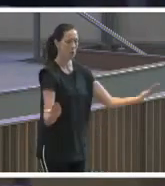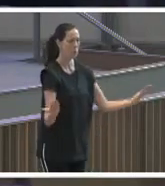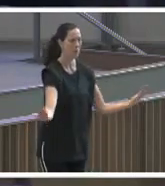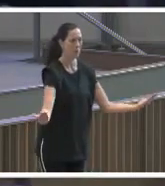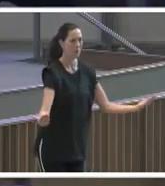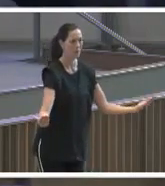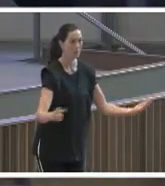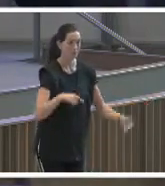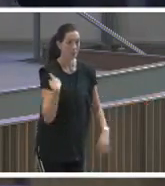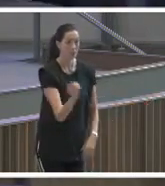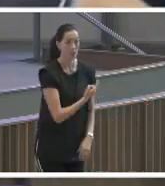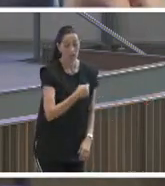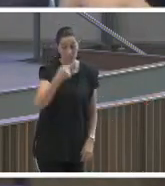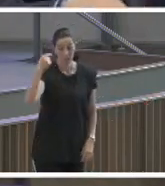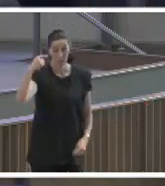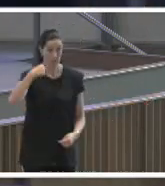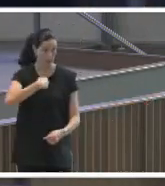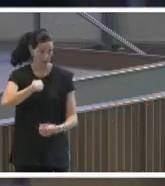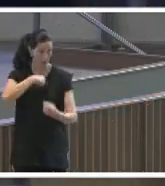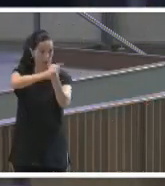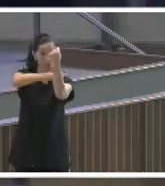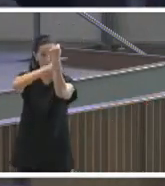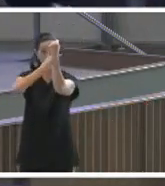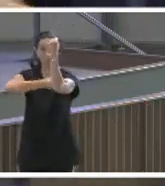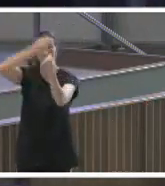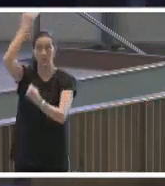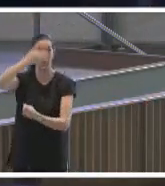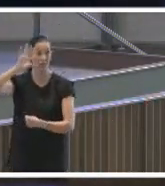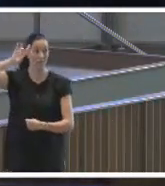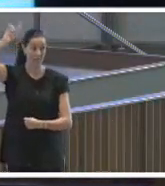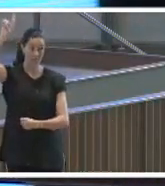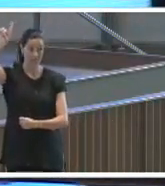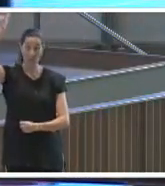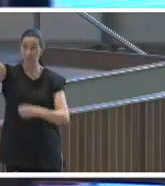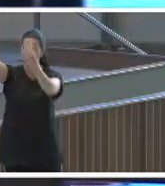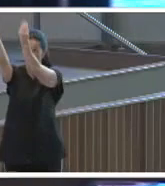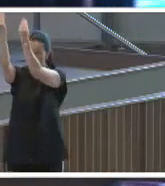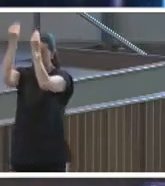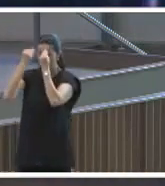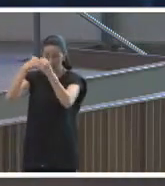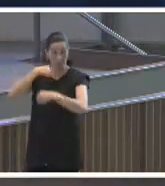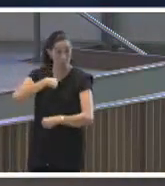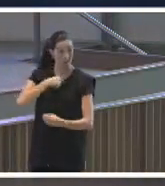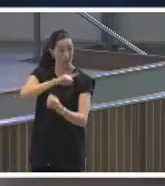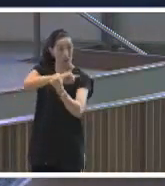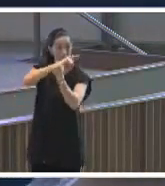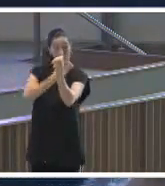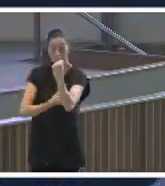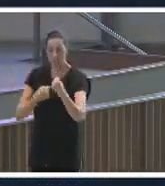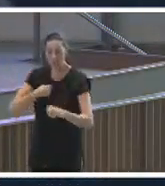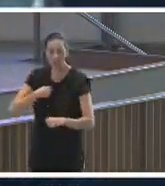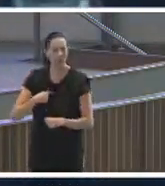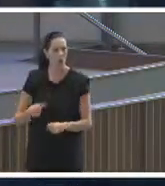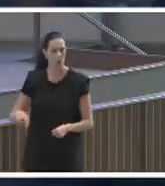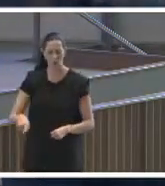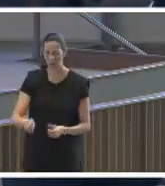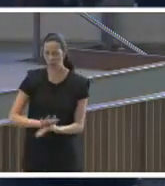subjugar pessoas, nem destruir pessoas. Ao contrário, a autoridade espiritual é para